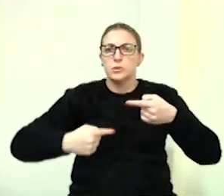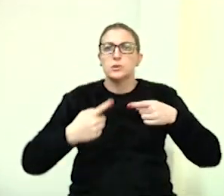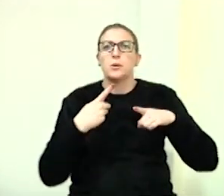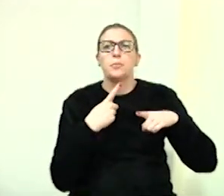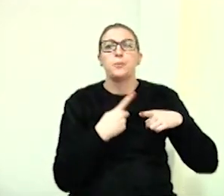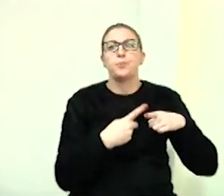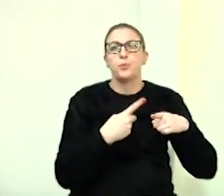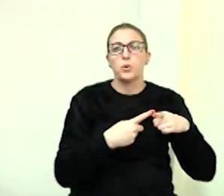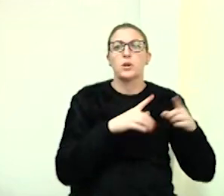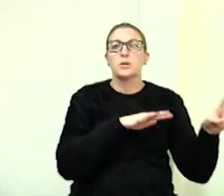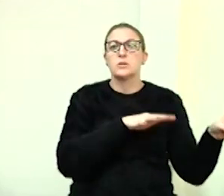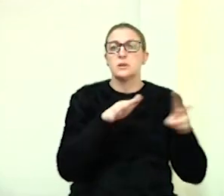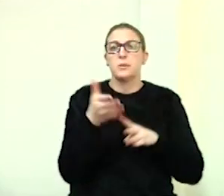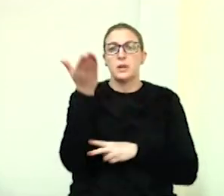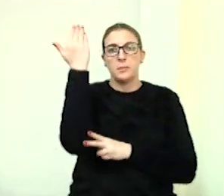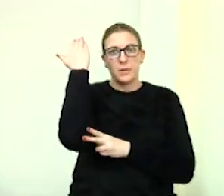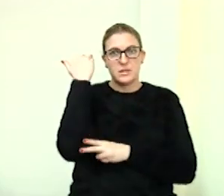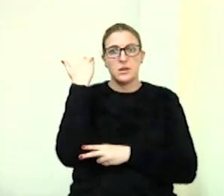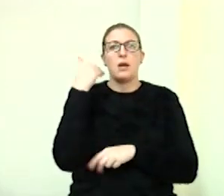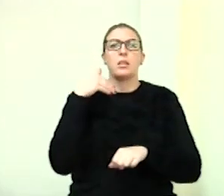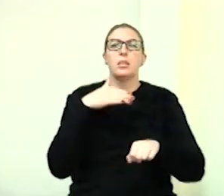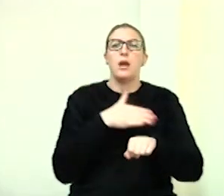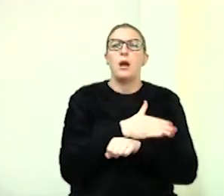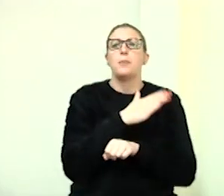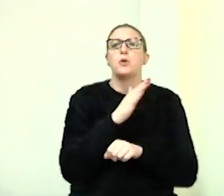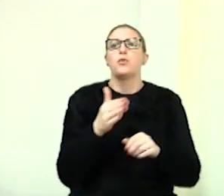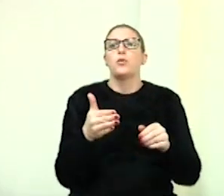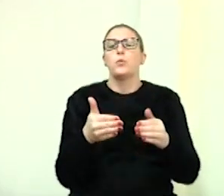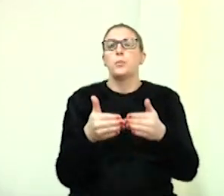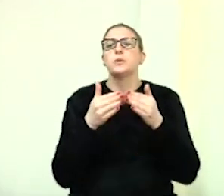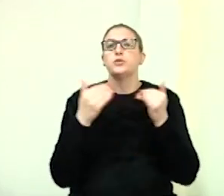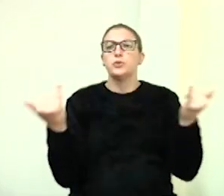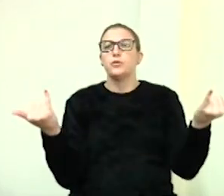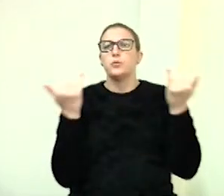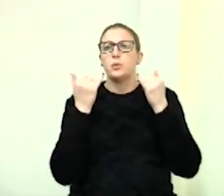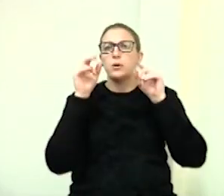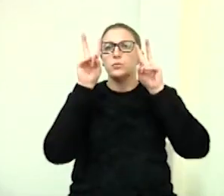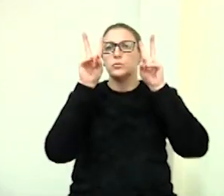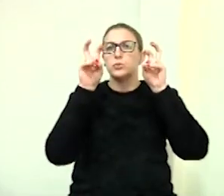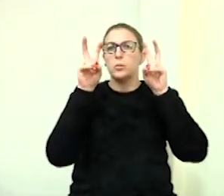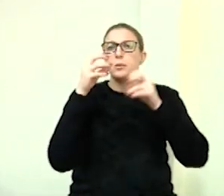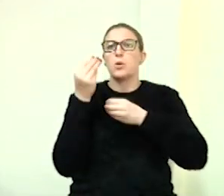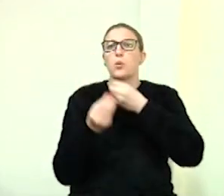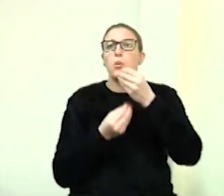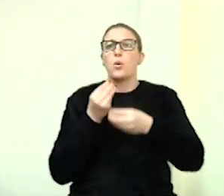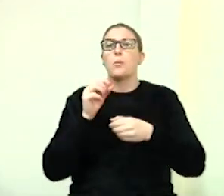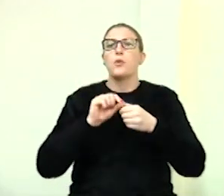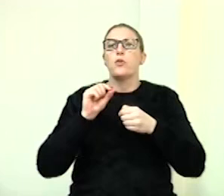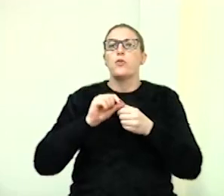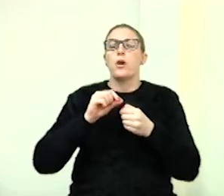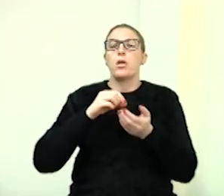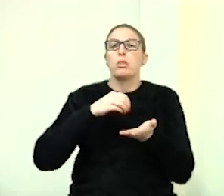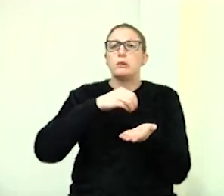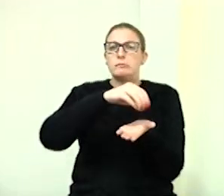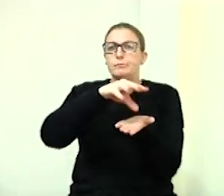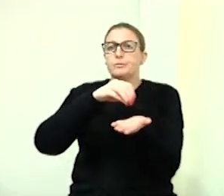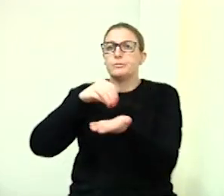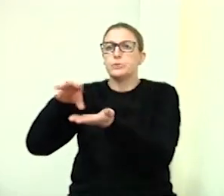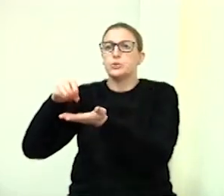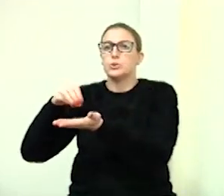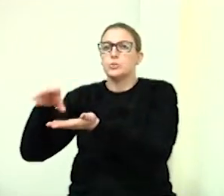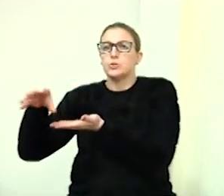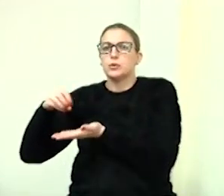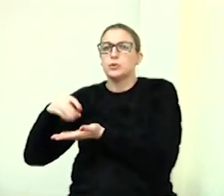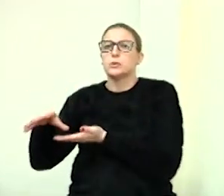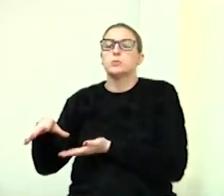tive... Semana passada, a gente aprovou um pedido aqui de um requerimento de informação sobre como estava sendo a distribuição das cestas básicas. Porque todos os gabinetes haviam recebido